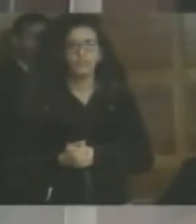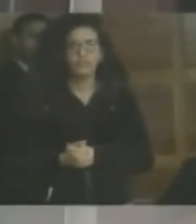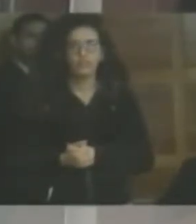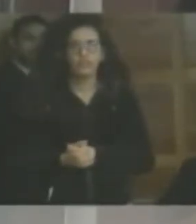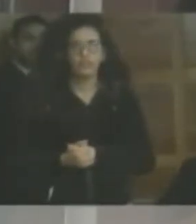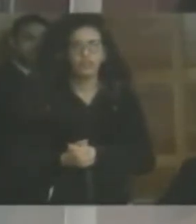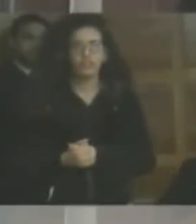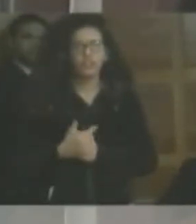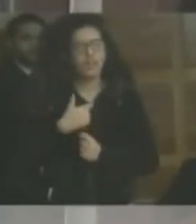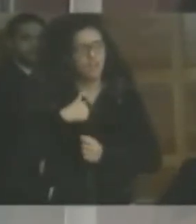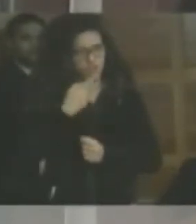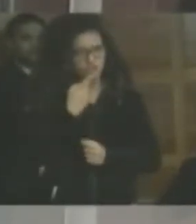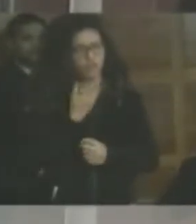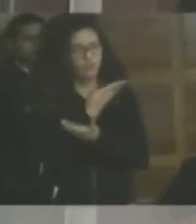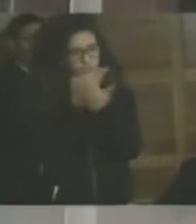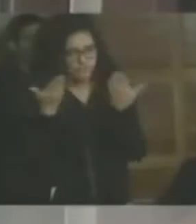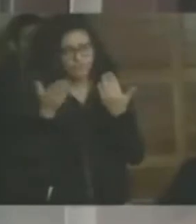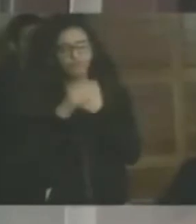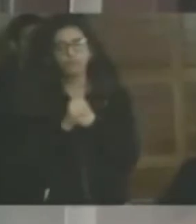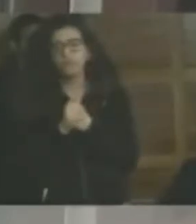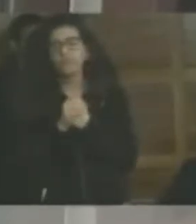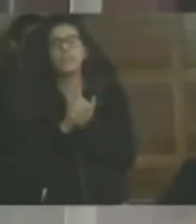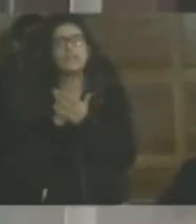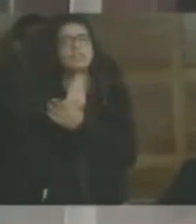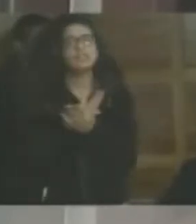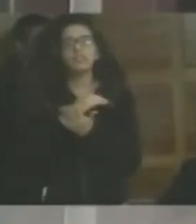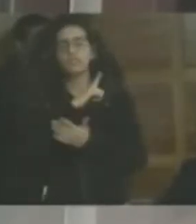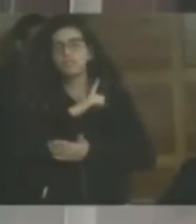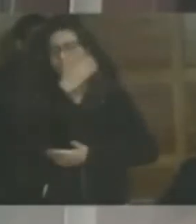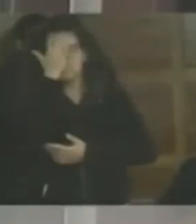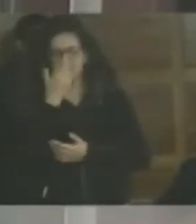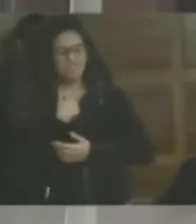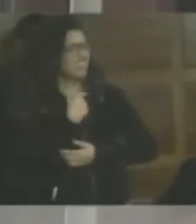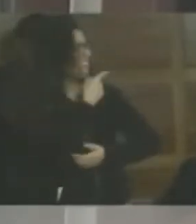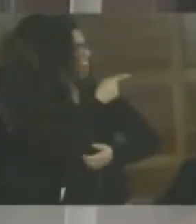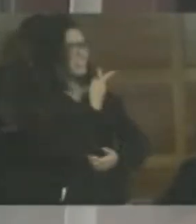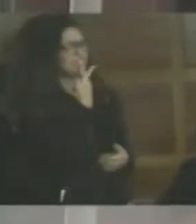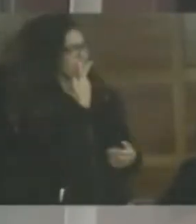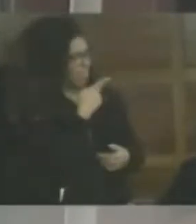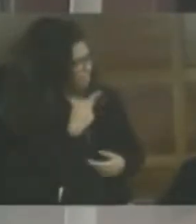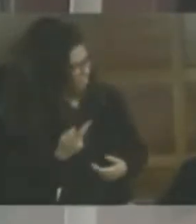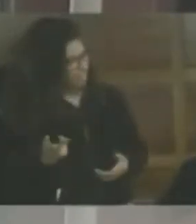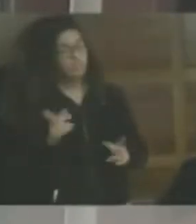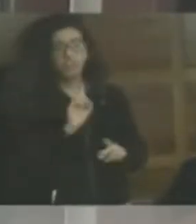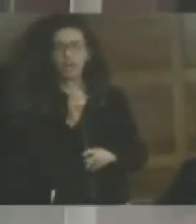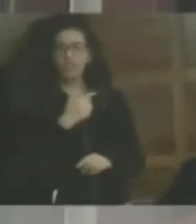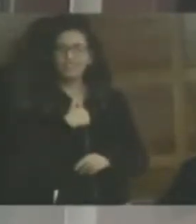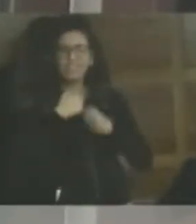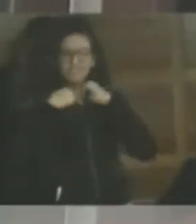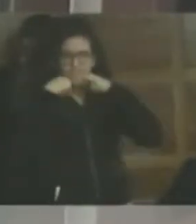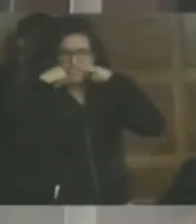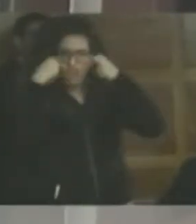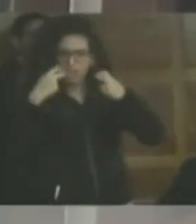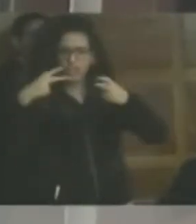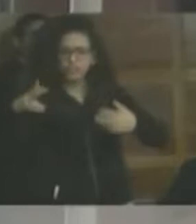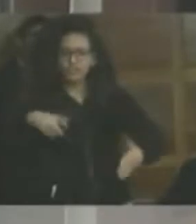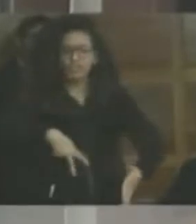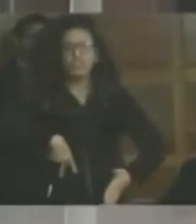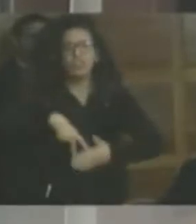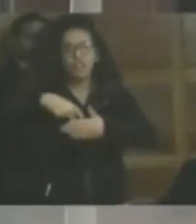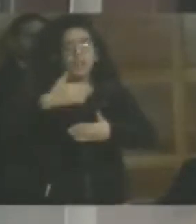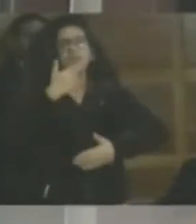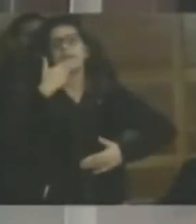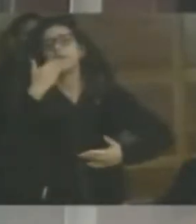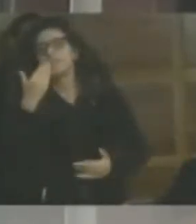falar aqui para vocês aqui. Às vezes tem gente que fala que eu falo demais, não falo não. Tenho vergonha de vir aqui no microfone e pedir